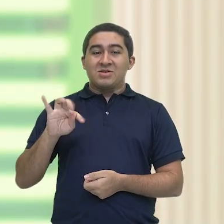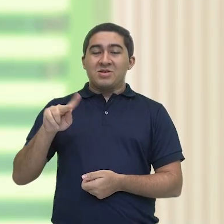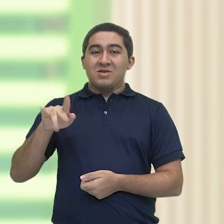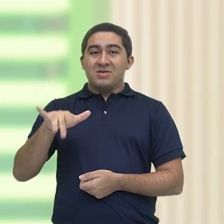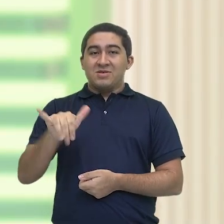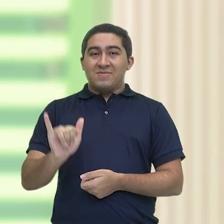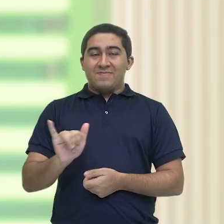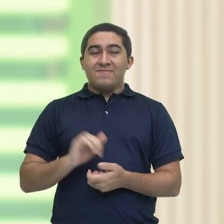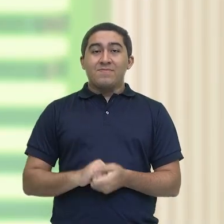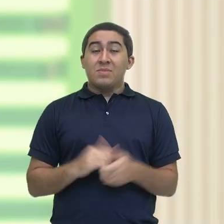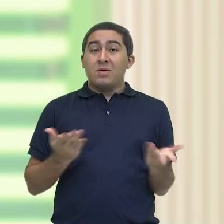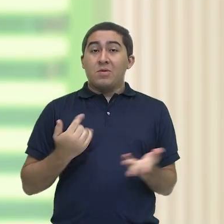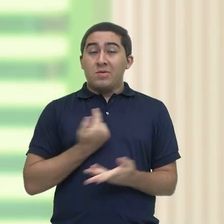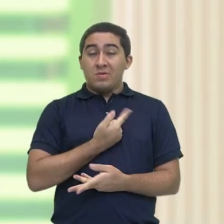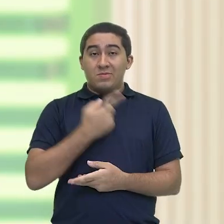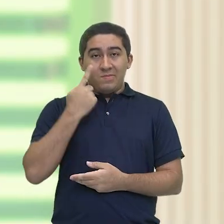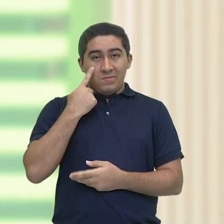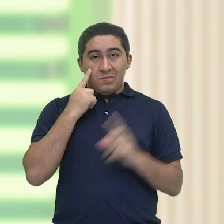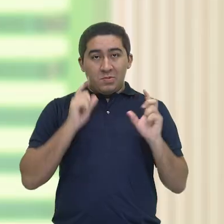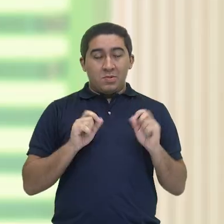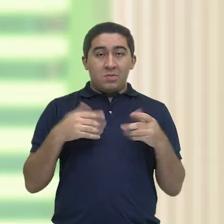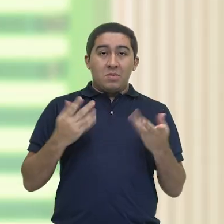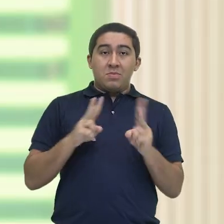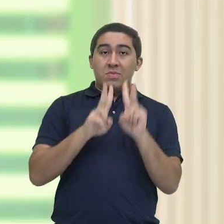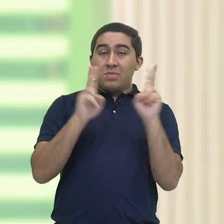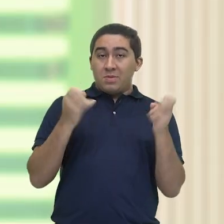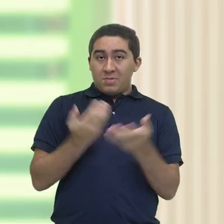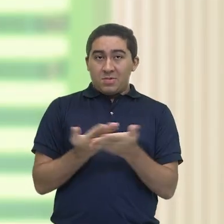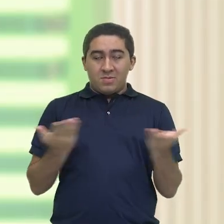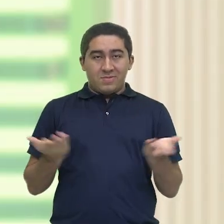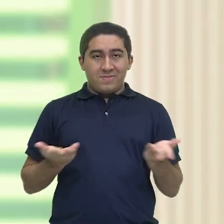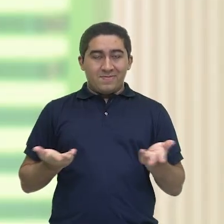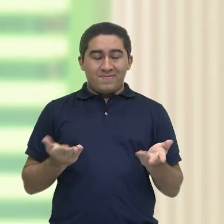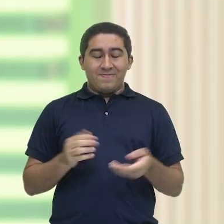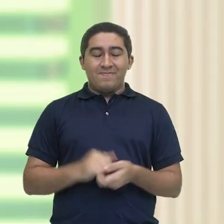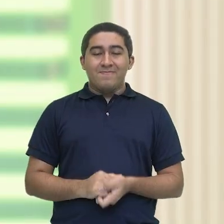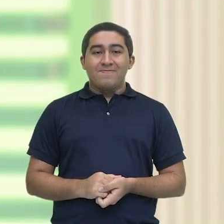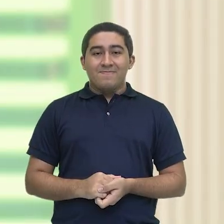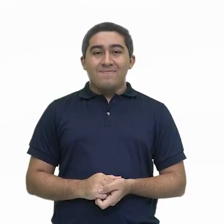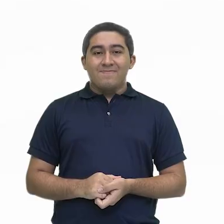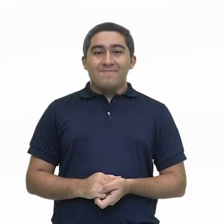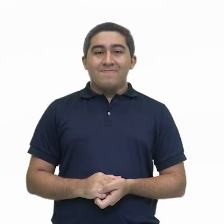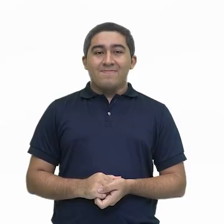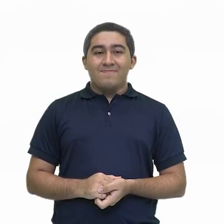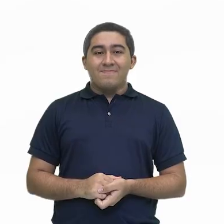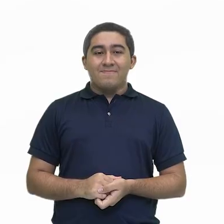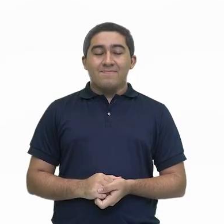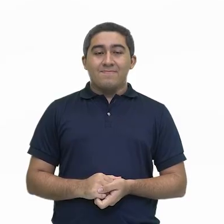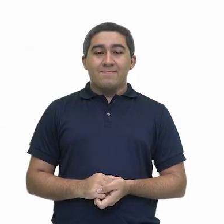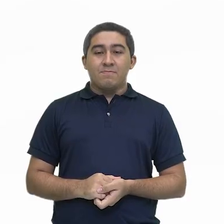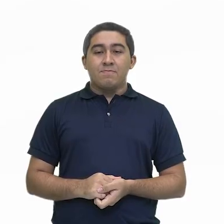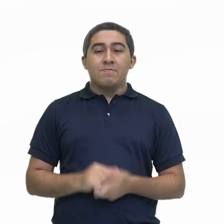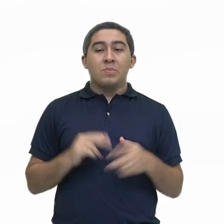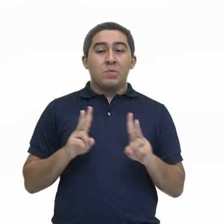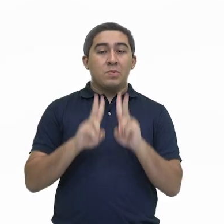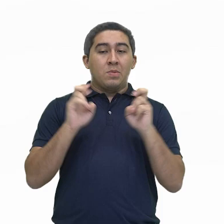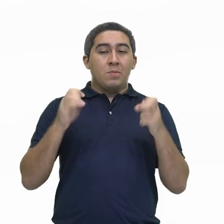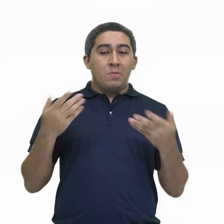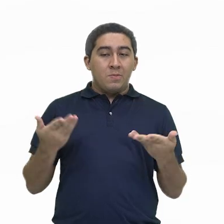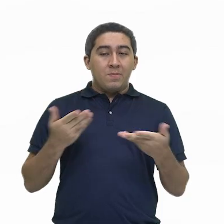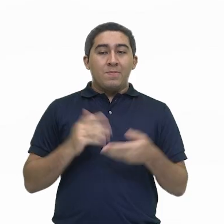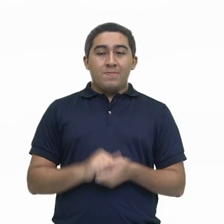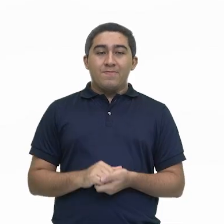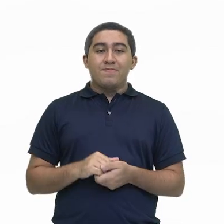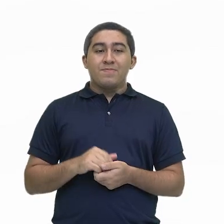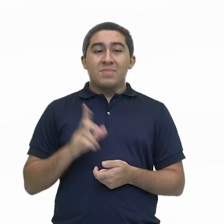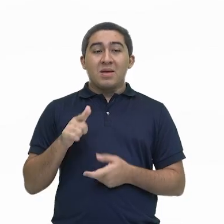Cristiane Marques e agora nós vamos ver qual é o objeto de conhecimento dessa nossa aula. E o objeto de